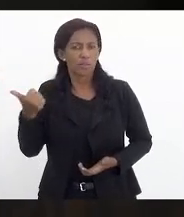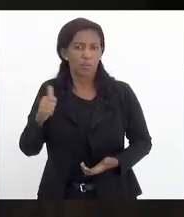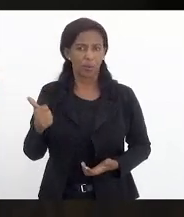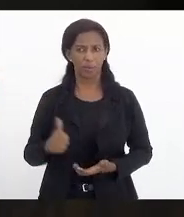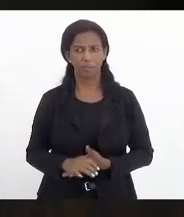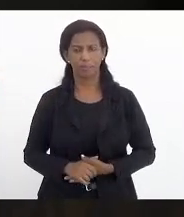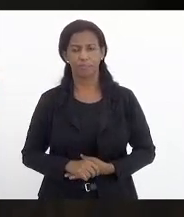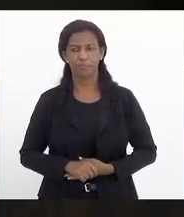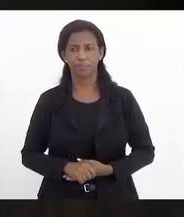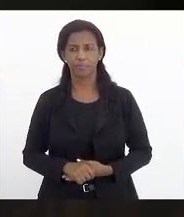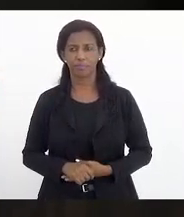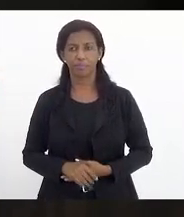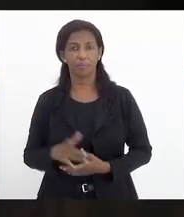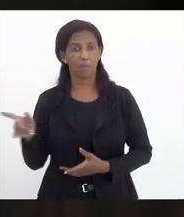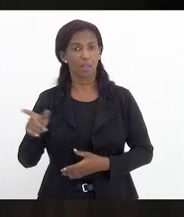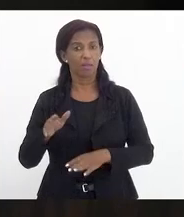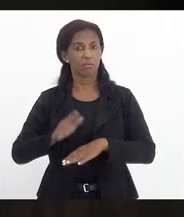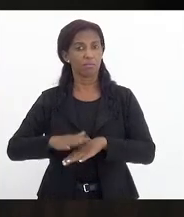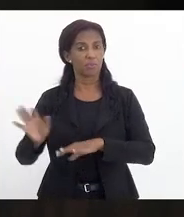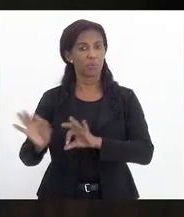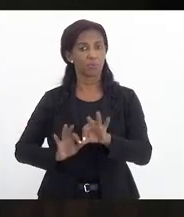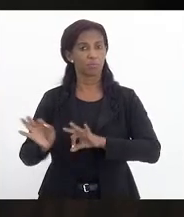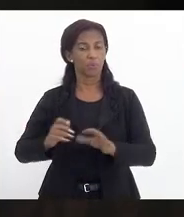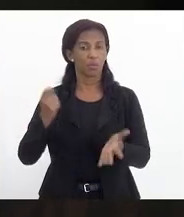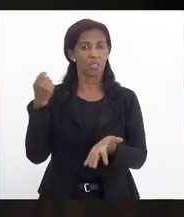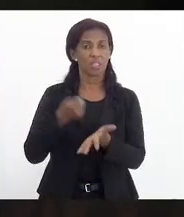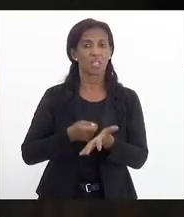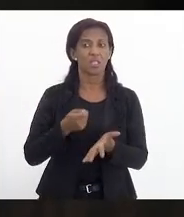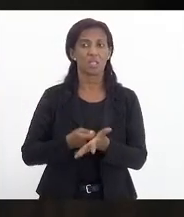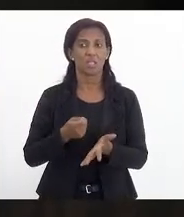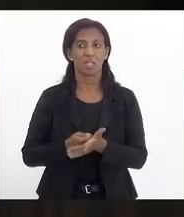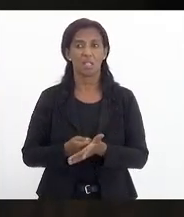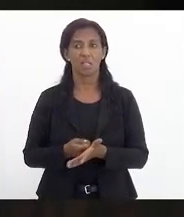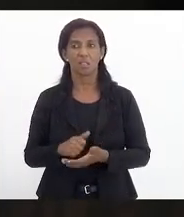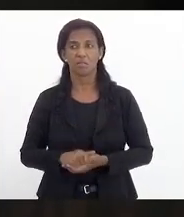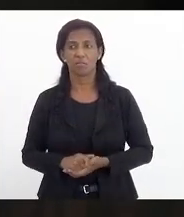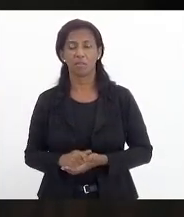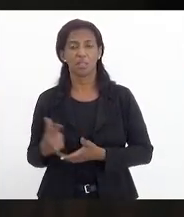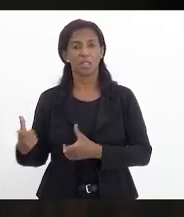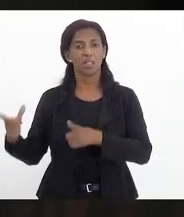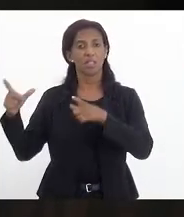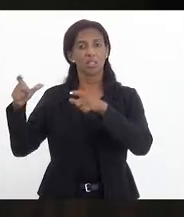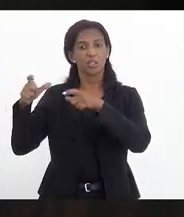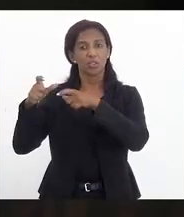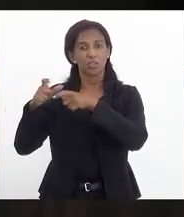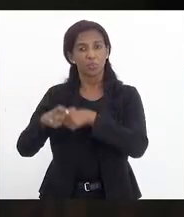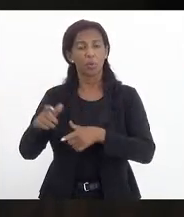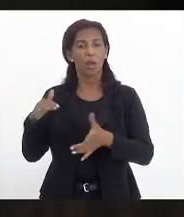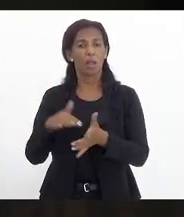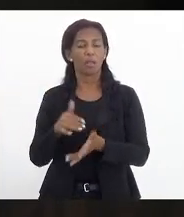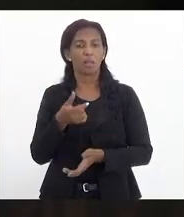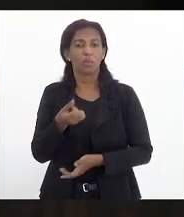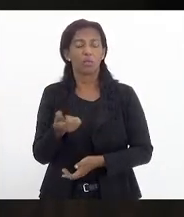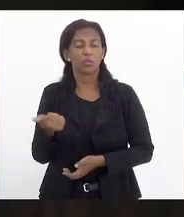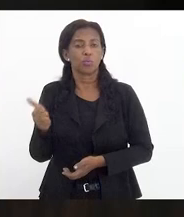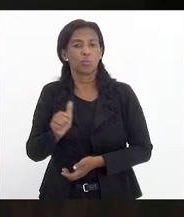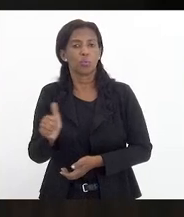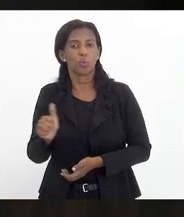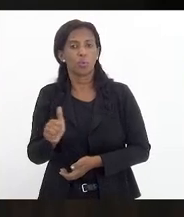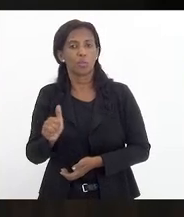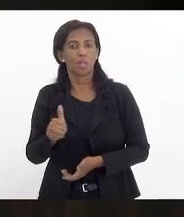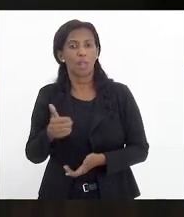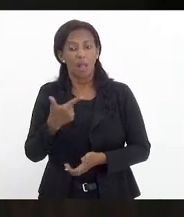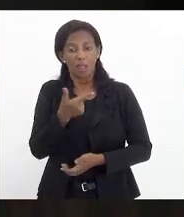fazendo uma programação como exigência que a gente tenha que reduzir até 2010, 11% ao ano,